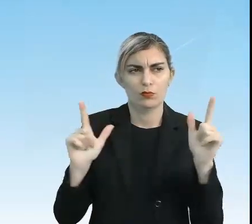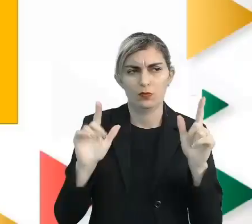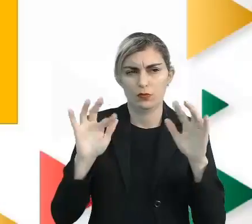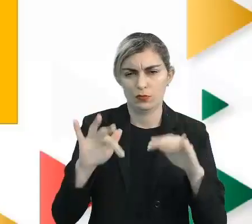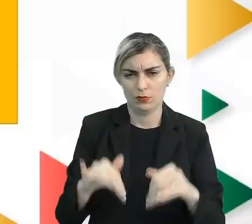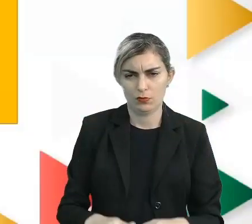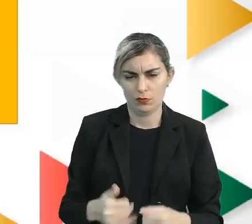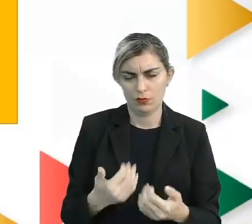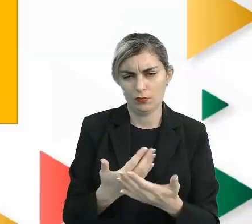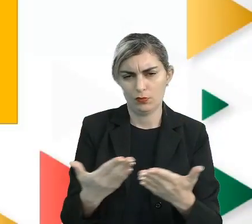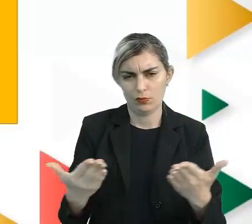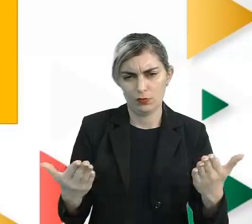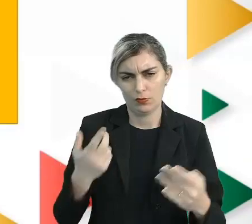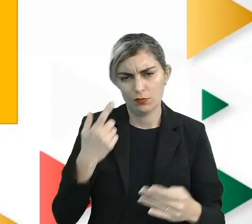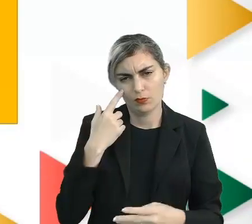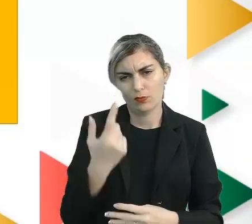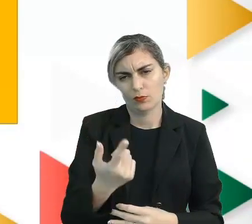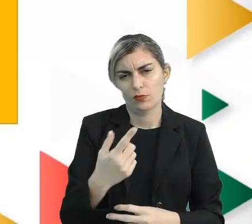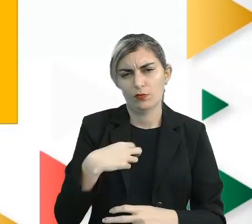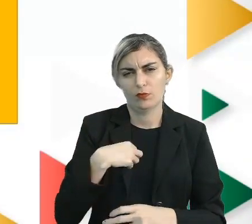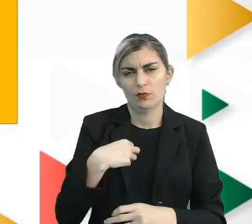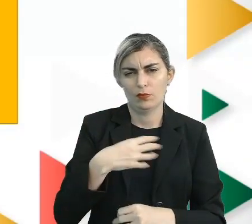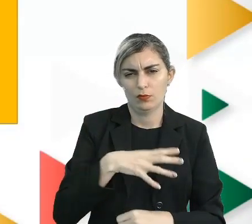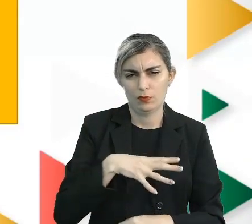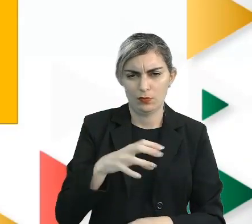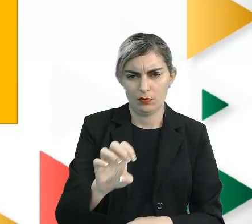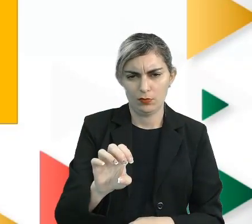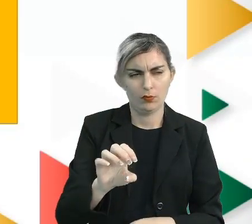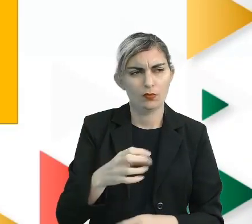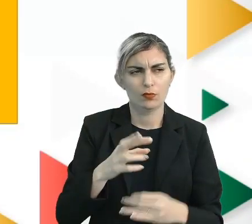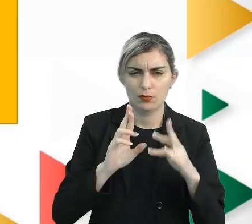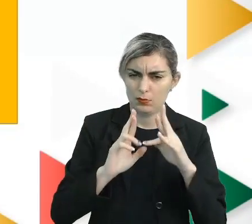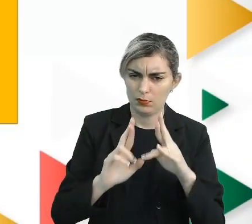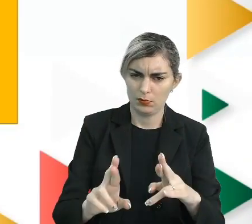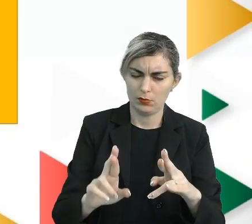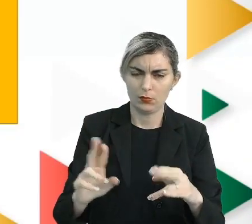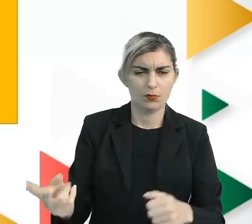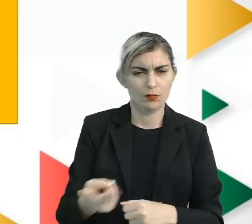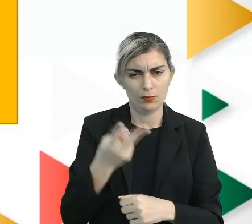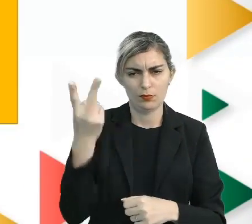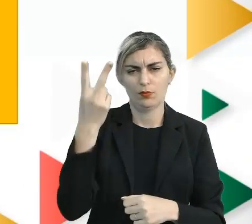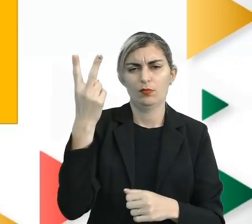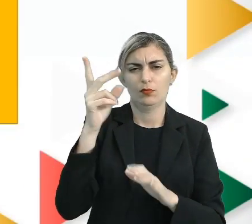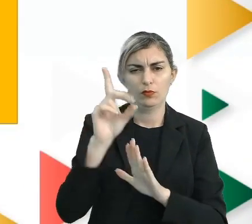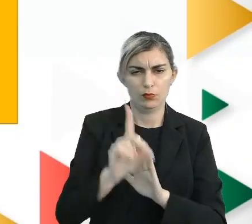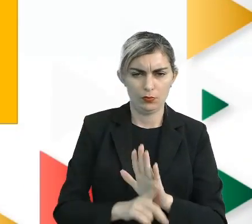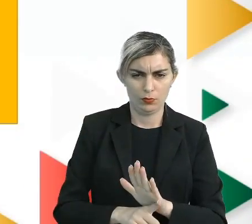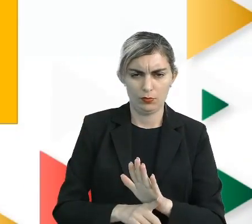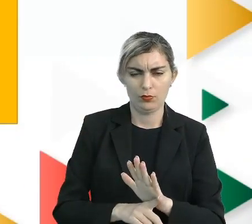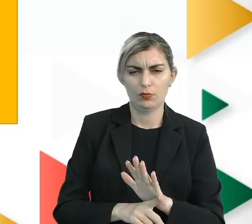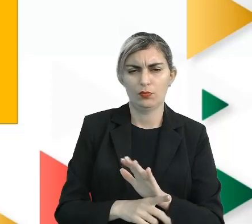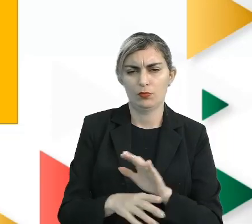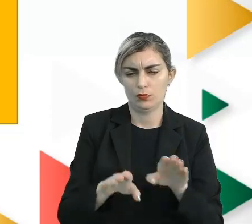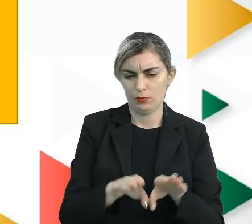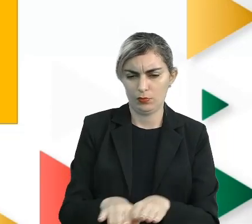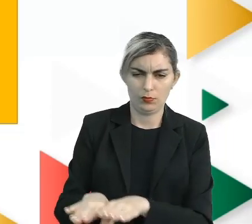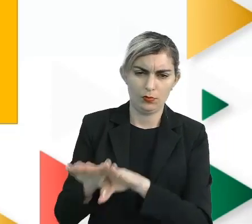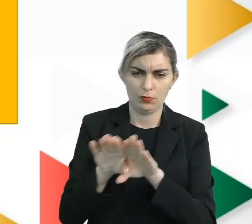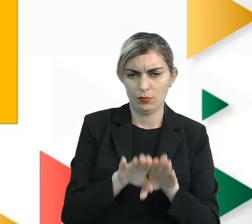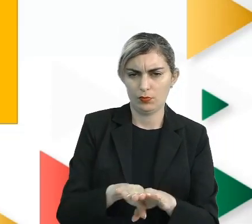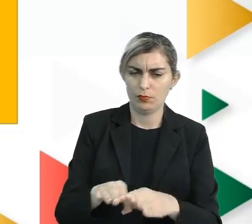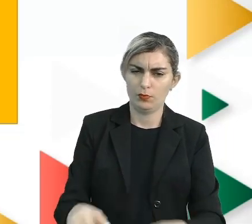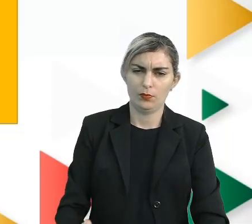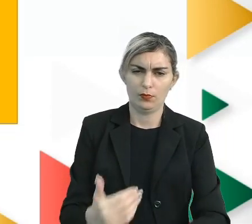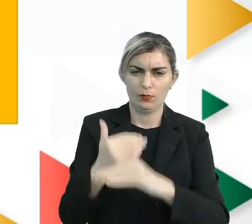esse ponto aqui. Veja, eu coloquei ética, e nós temos respeito, valor, direito, igualdade,